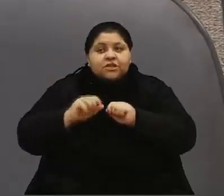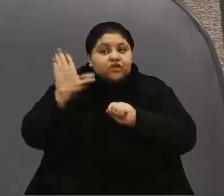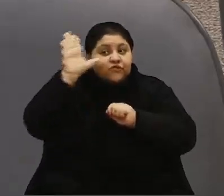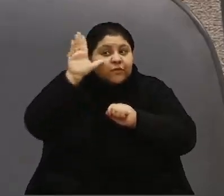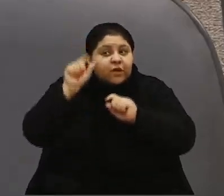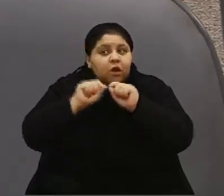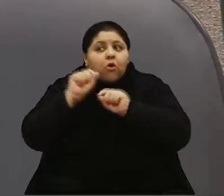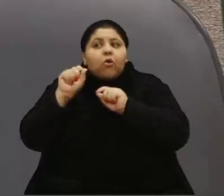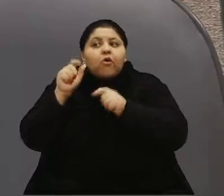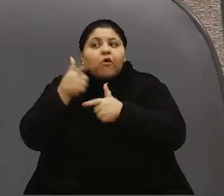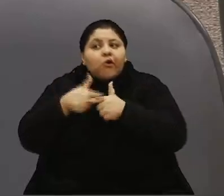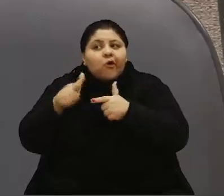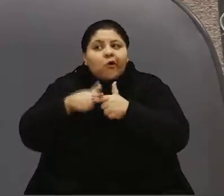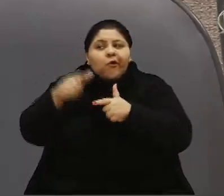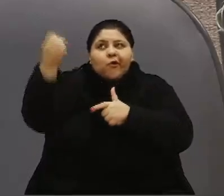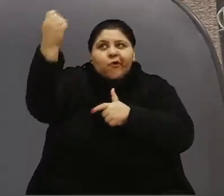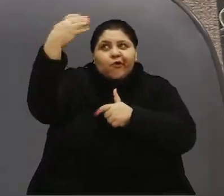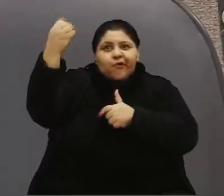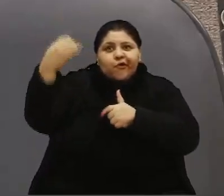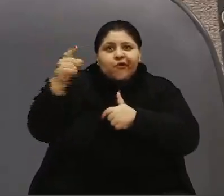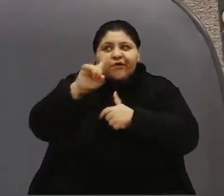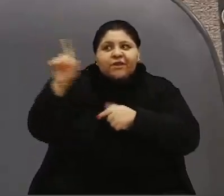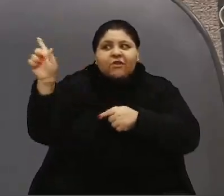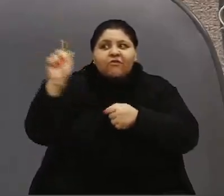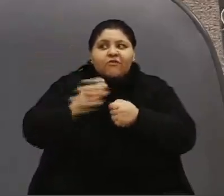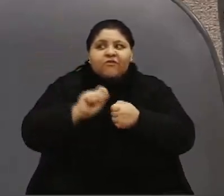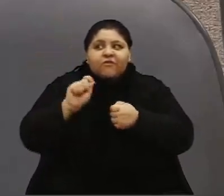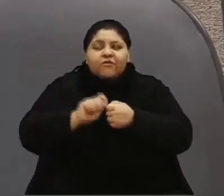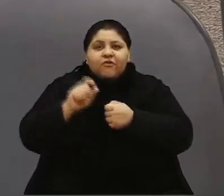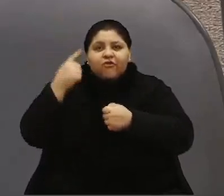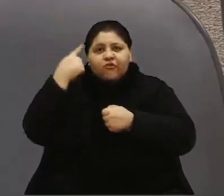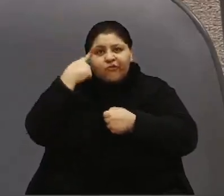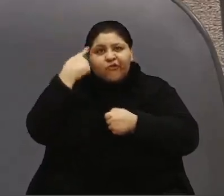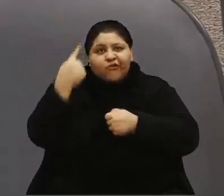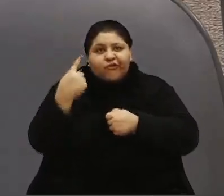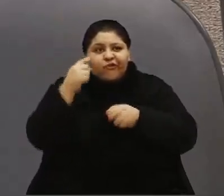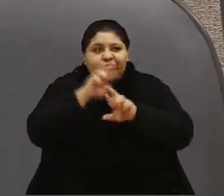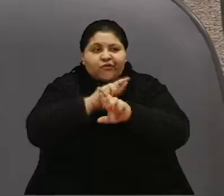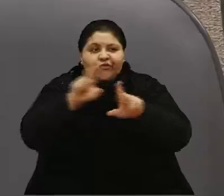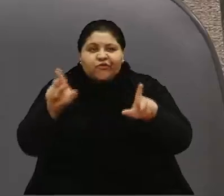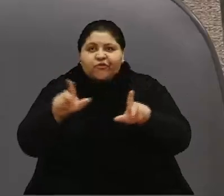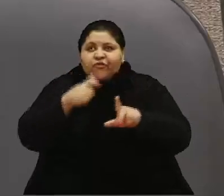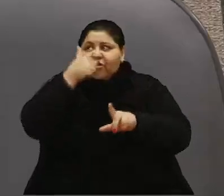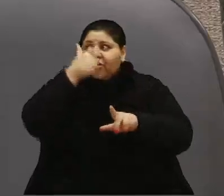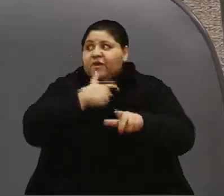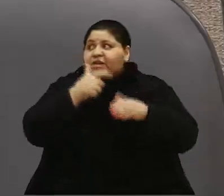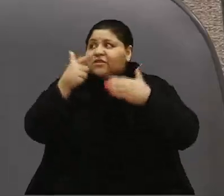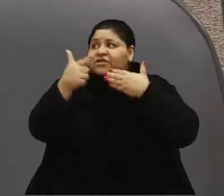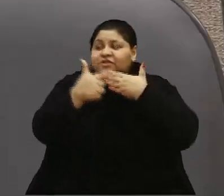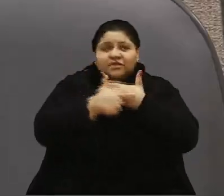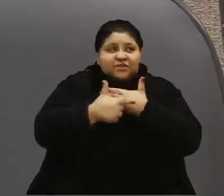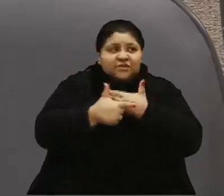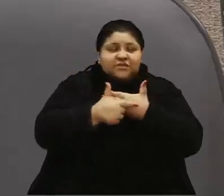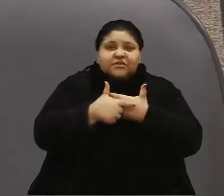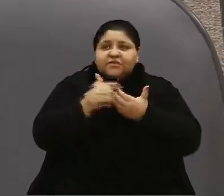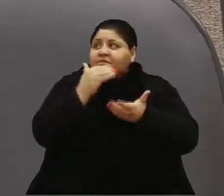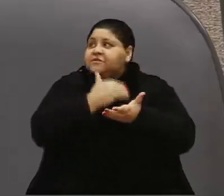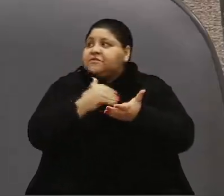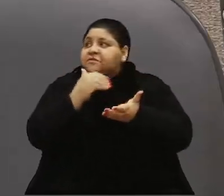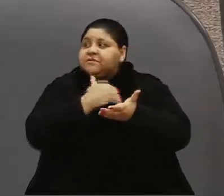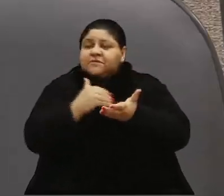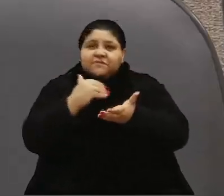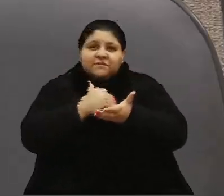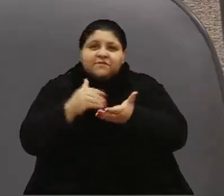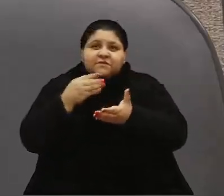tem problema de sinalização. O que não foi feito, foi pensado diferente, parece que é um papel, né, do secretário adjunto, enfim,